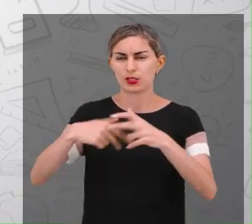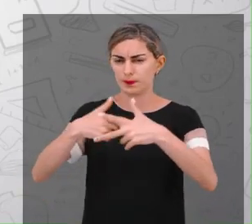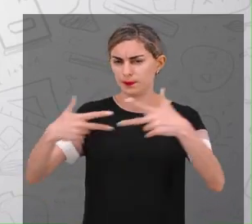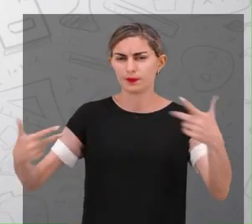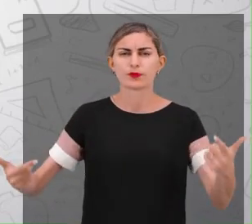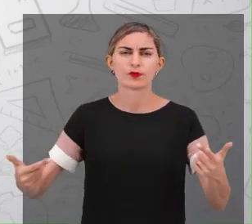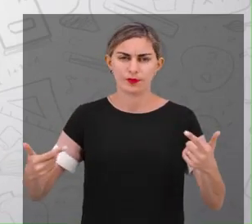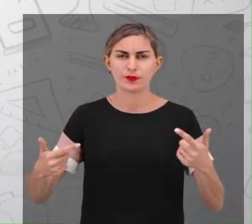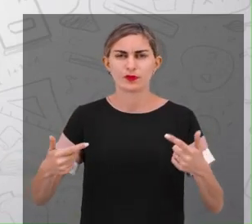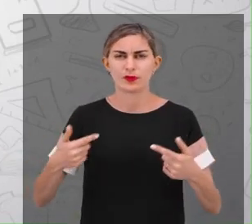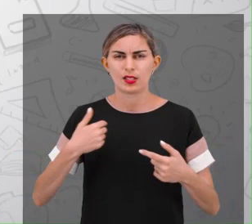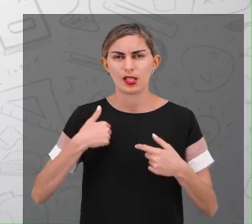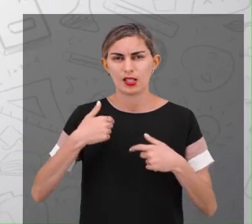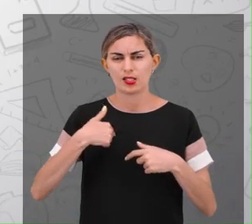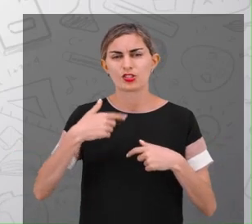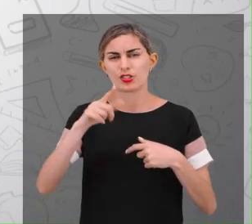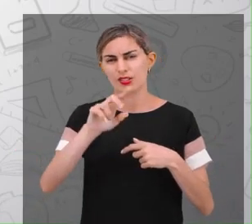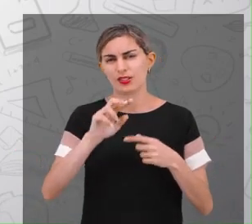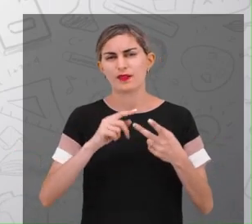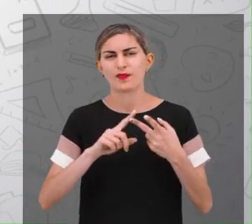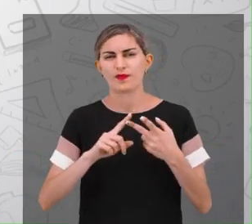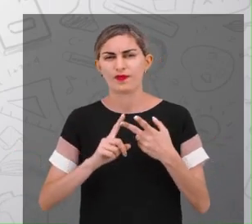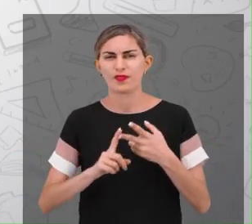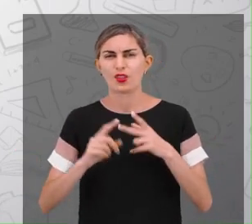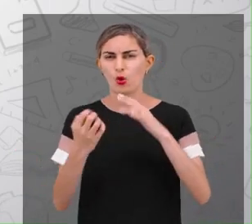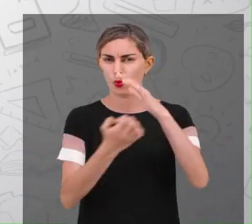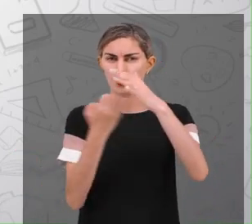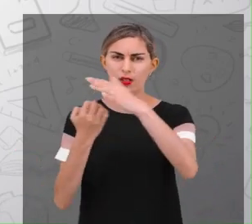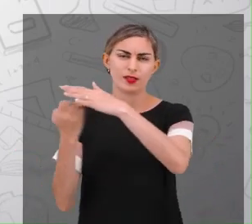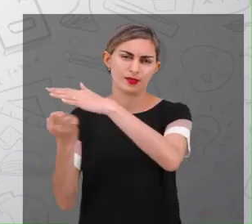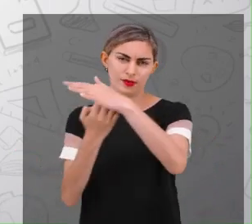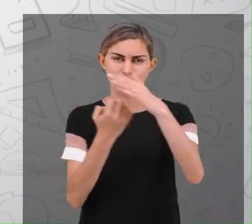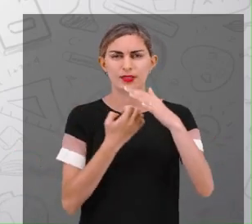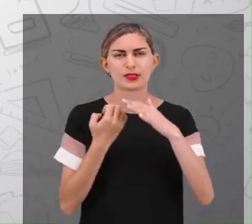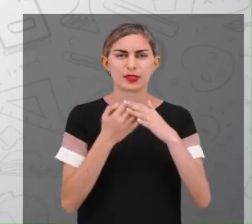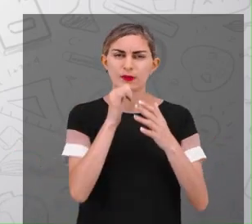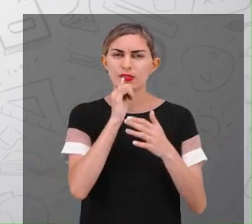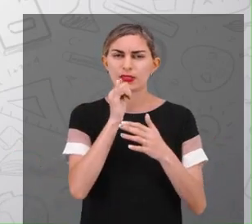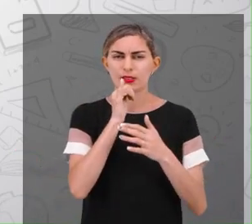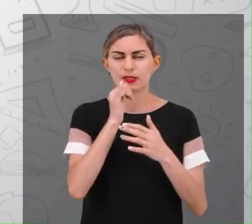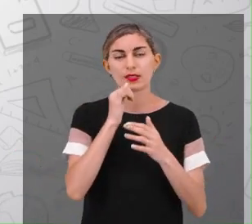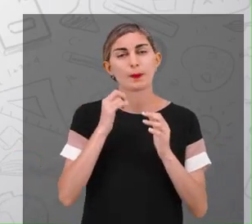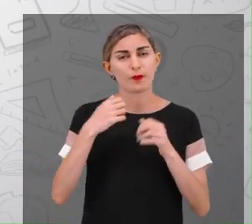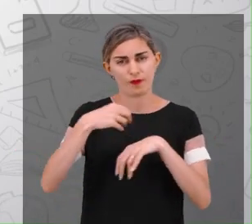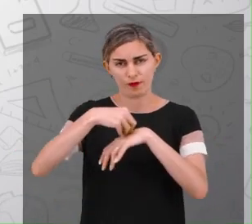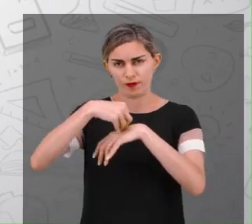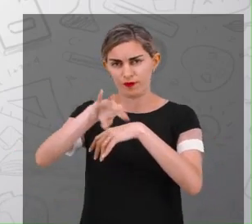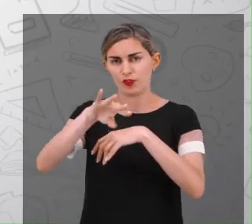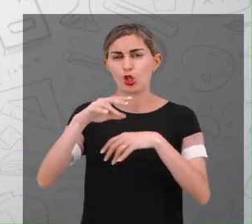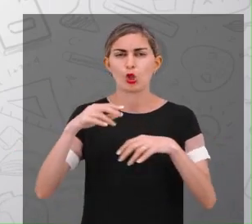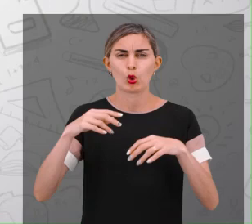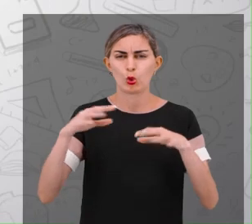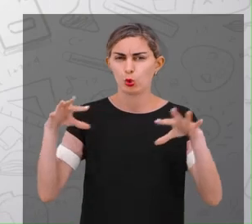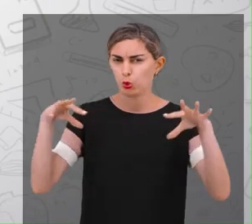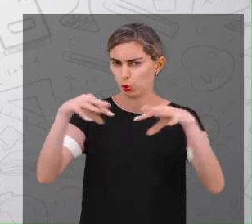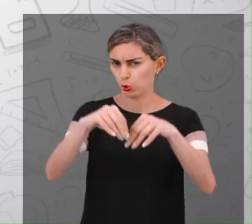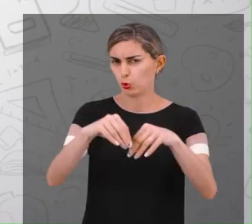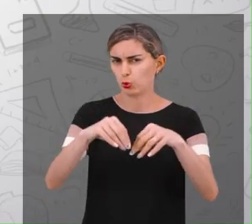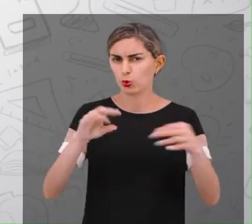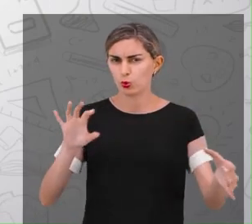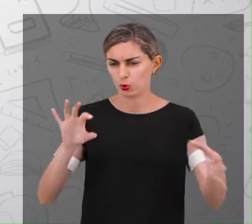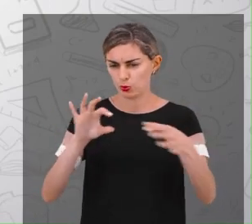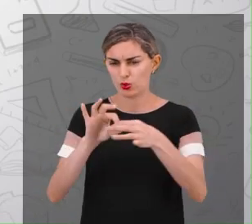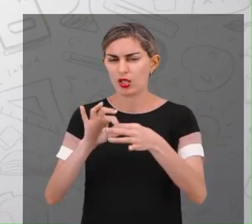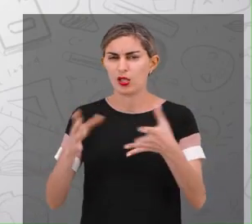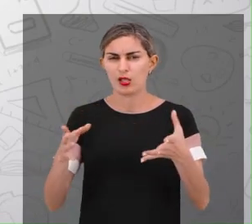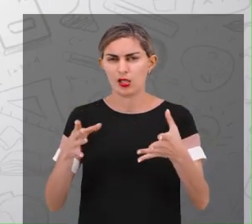aqui listamos os stakeholders mais comuns para as organizações. Porém, cabe salientar que nem todos são